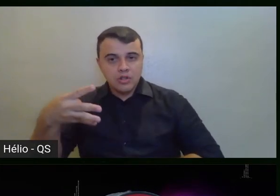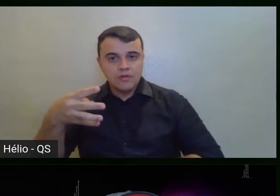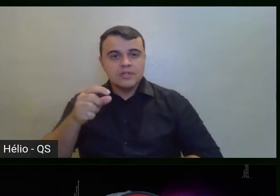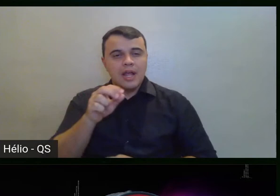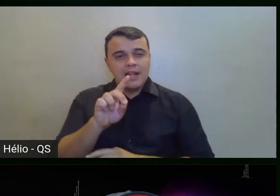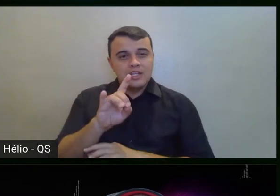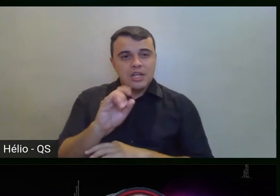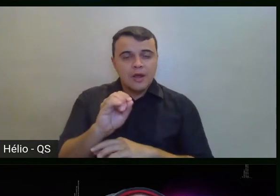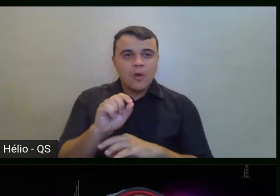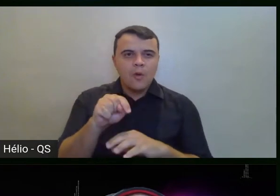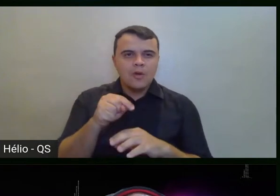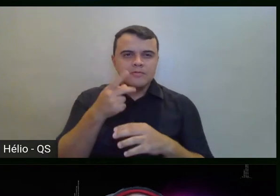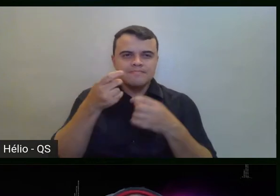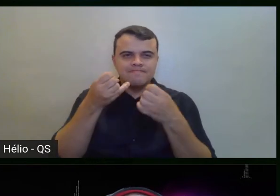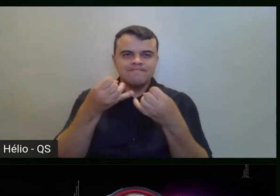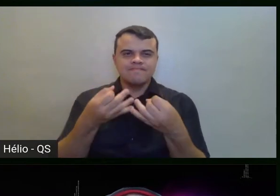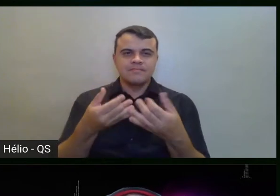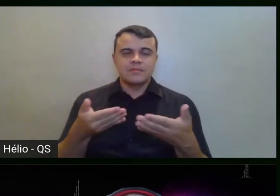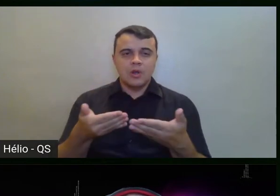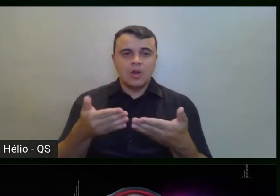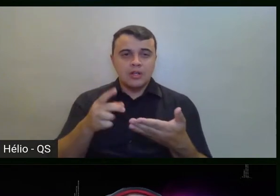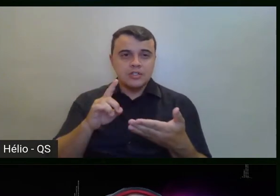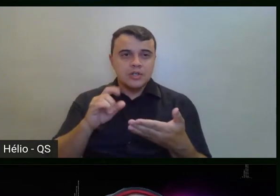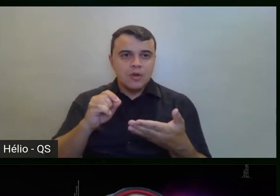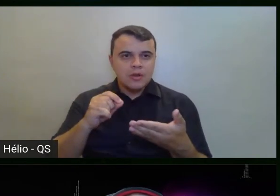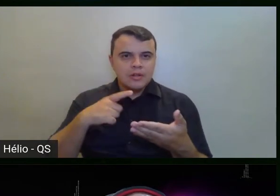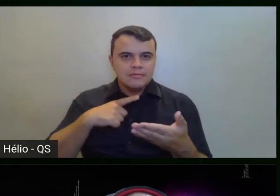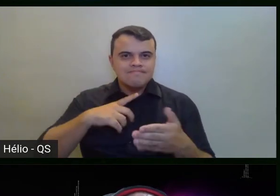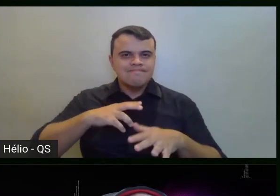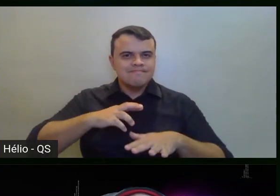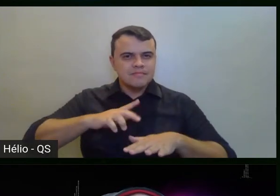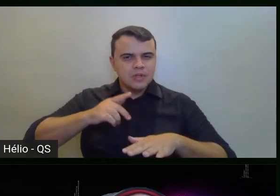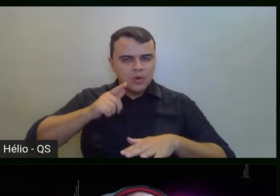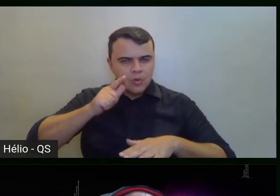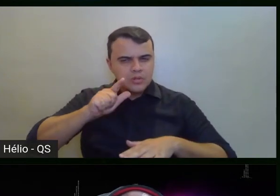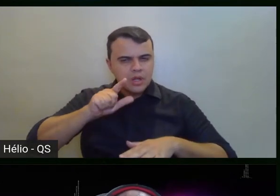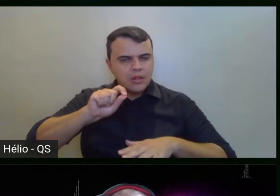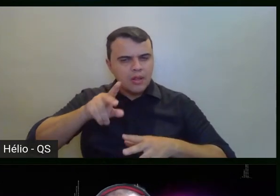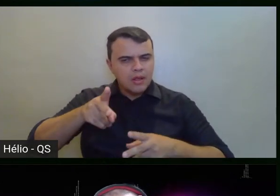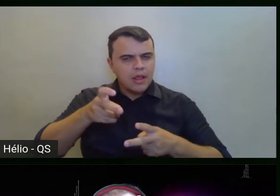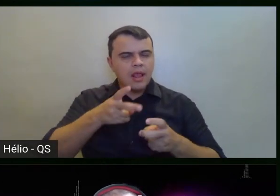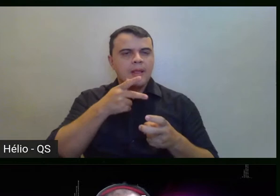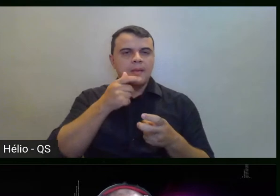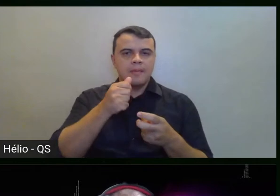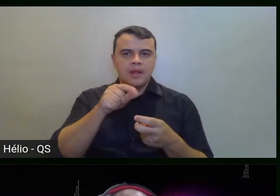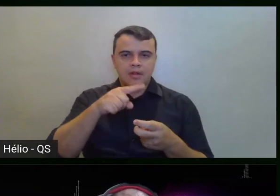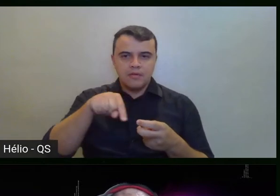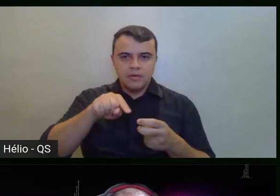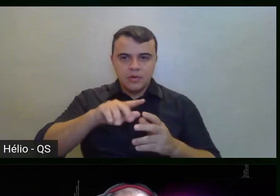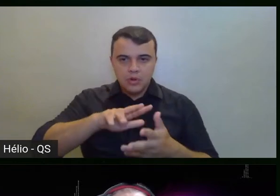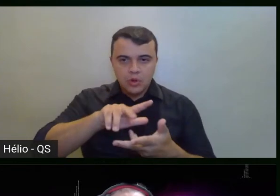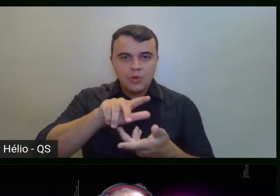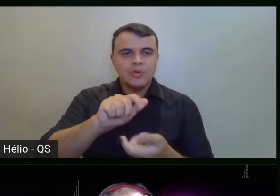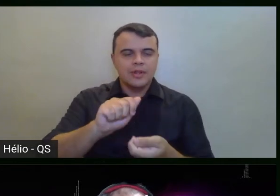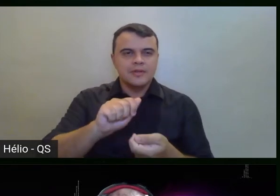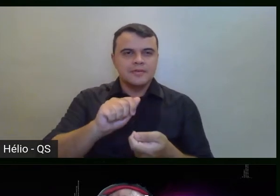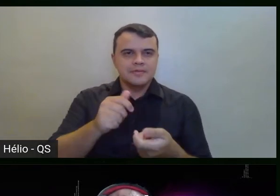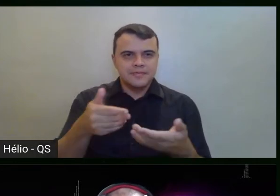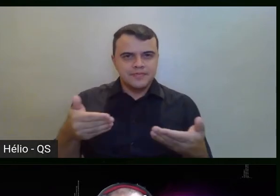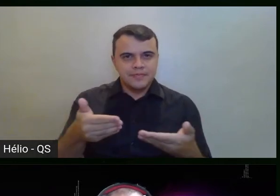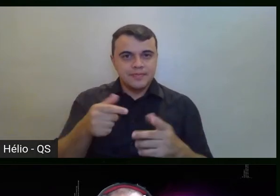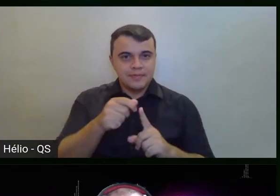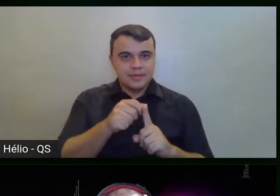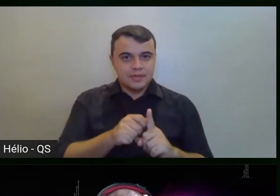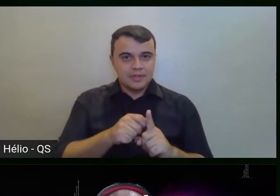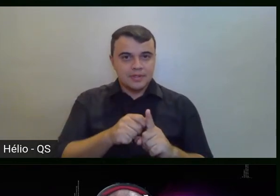eu vou dizer que a gente está voando trazendo que tem de melhor no planeta terra né esse mês